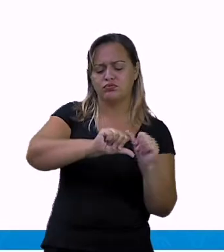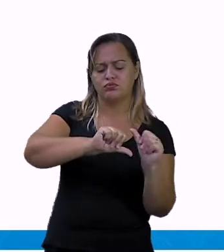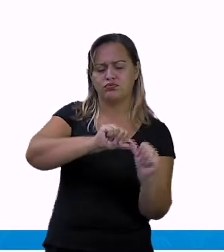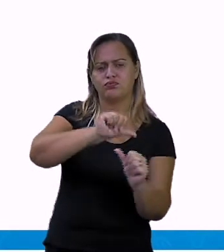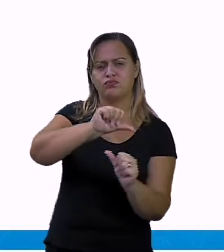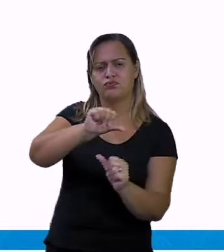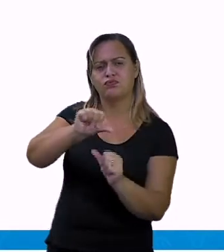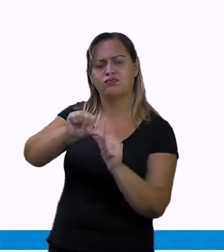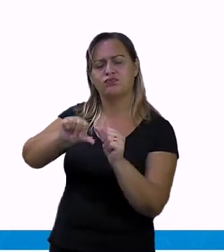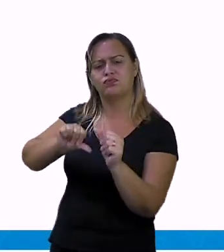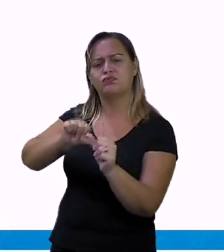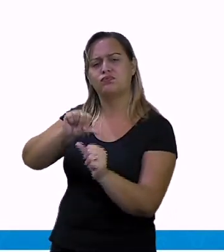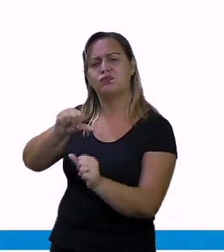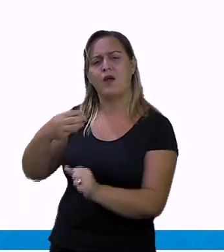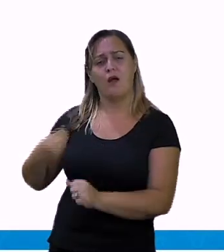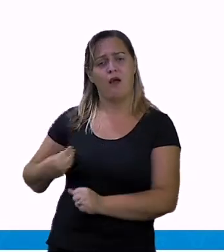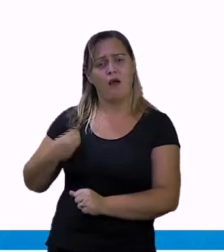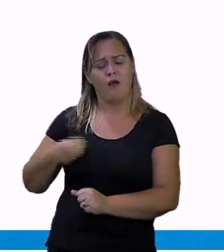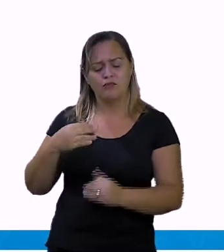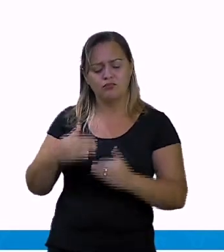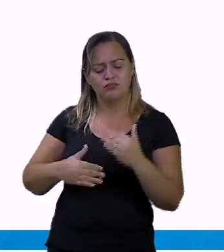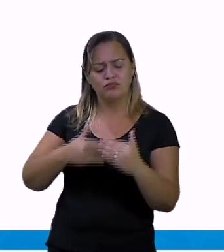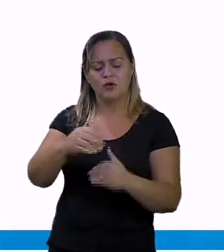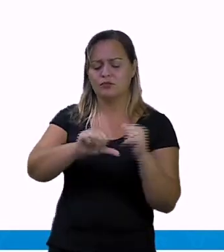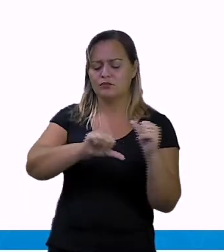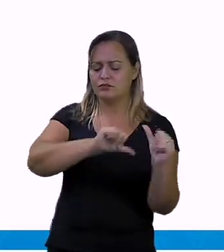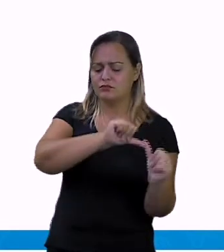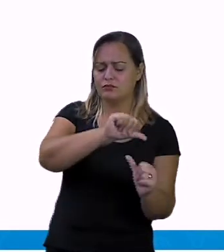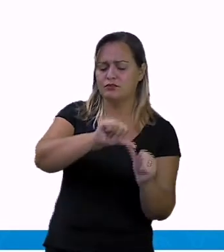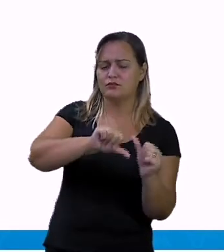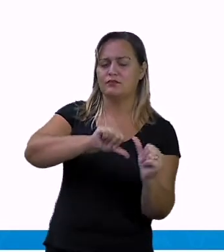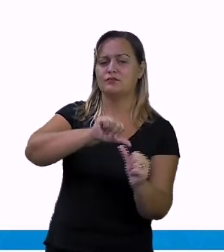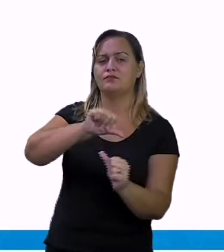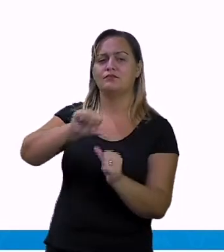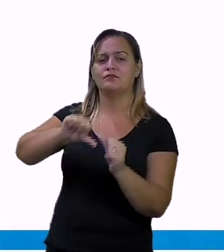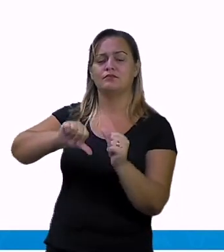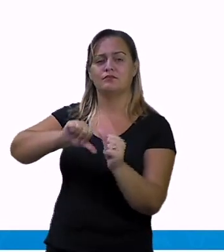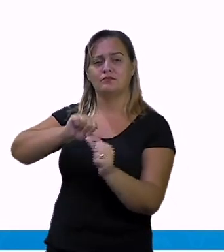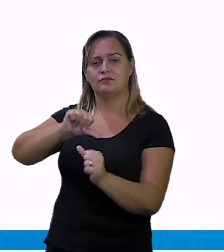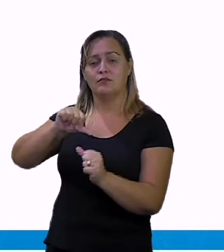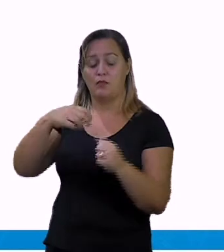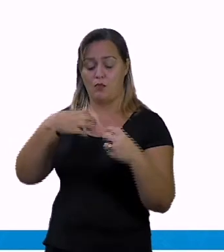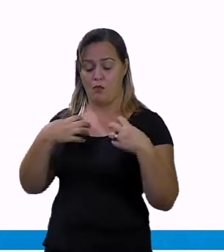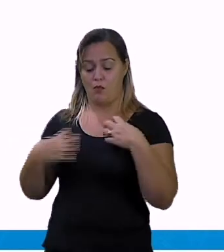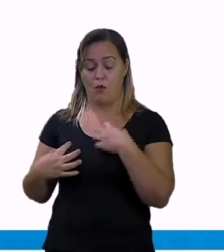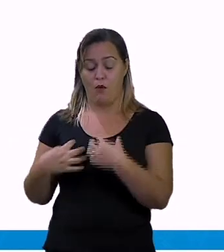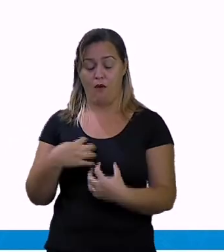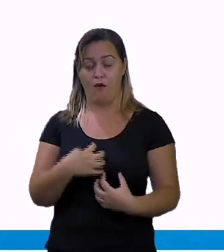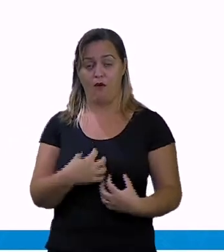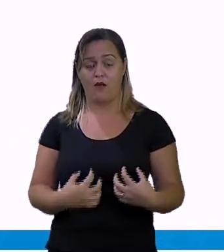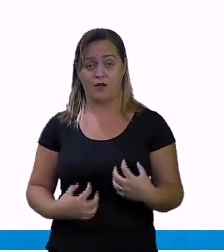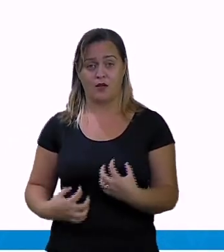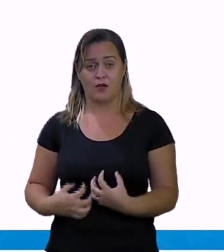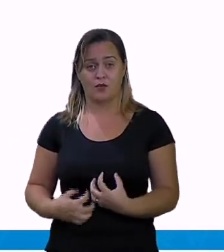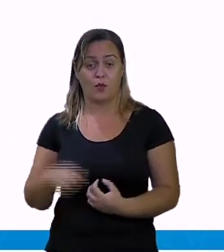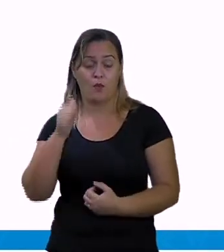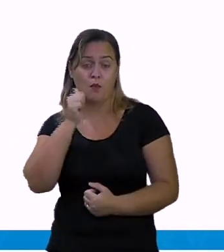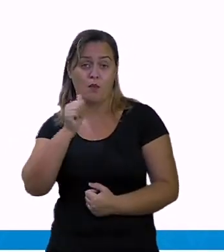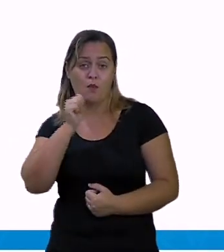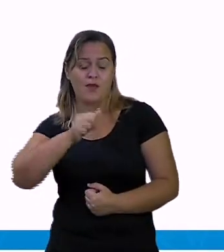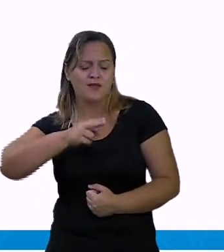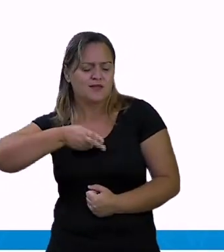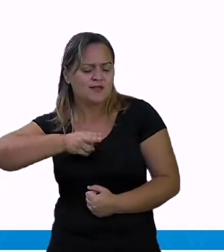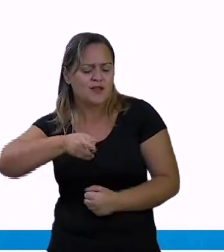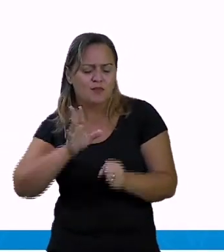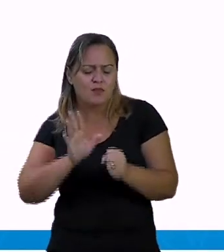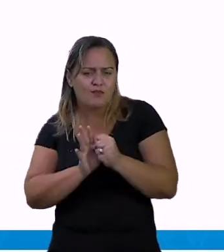ao longo da vida destes seres. O organismo materno ele vai estar sempre protegendo